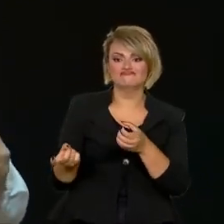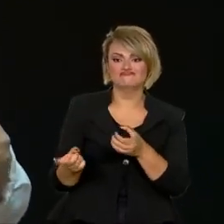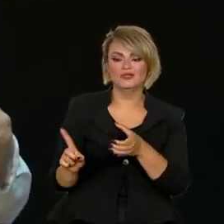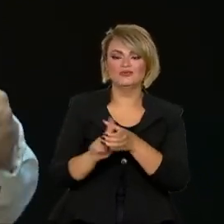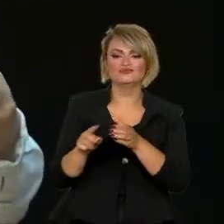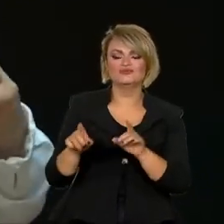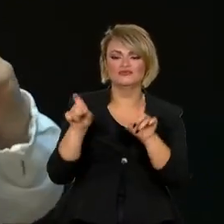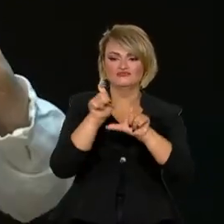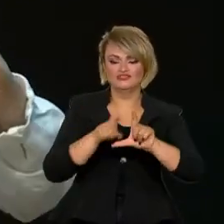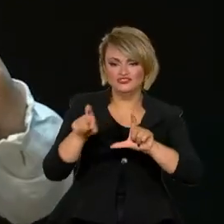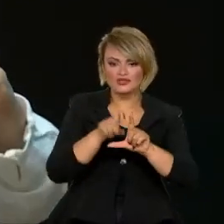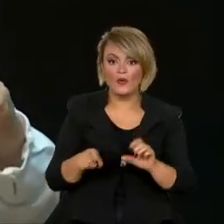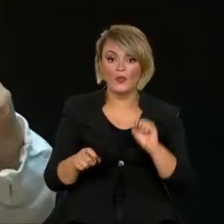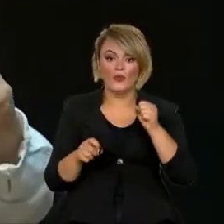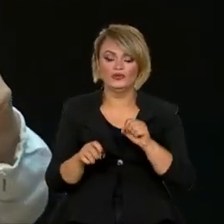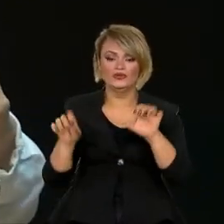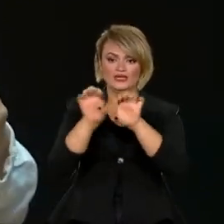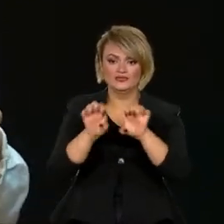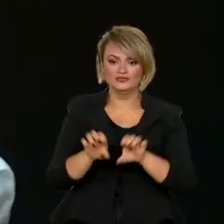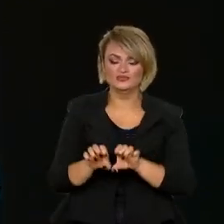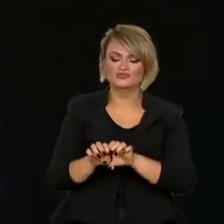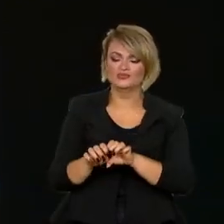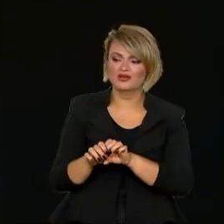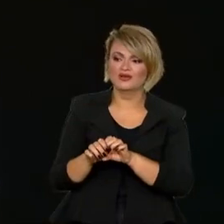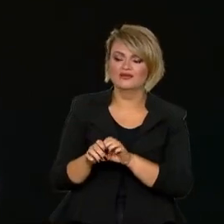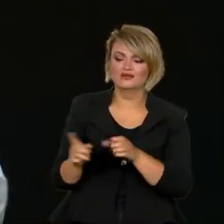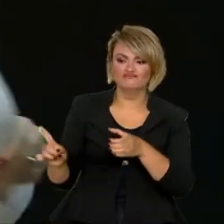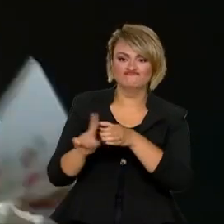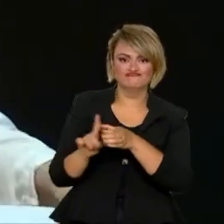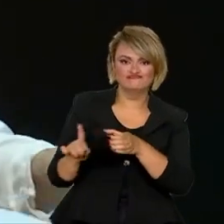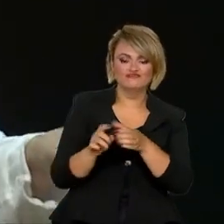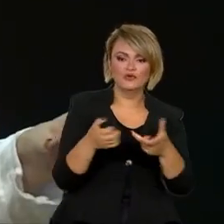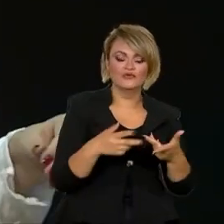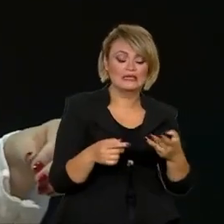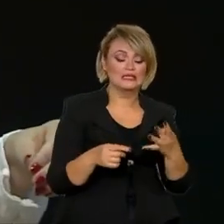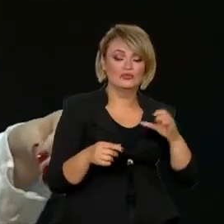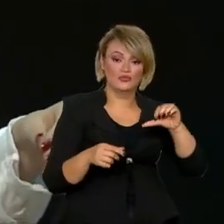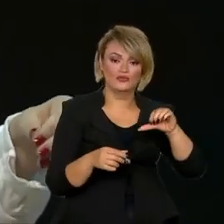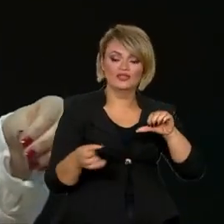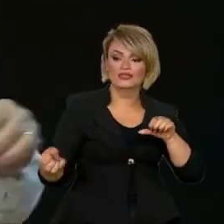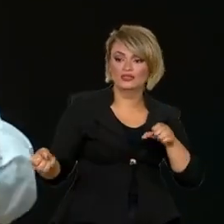conectividade, infraestrutura social inclusiva e inovação